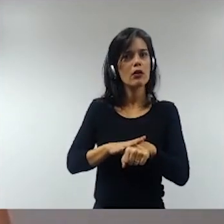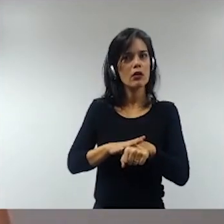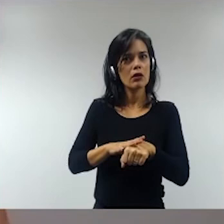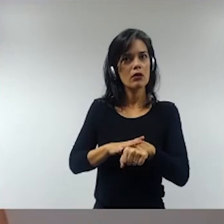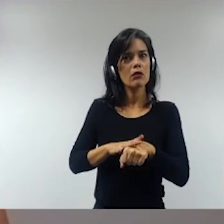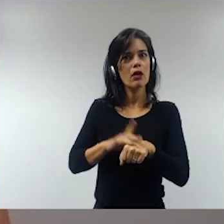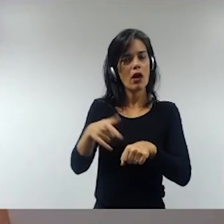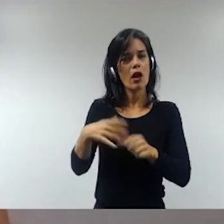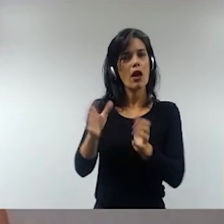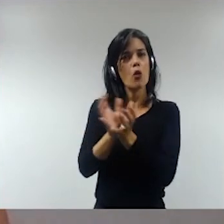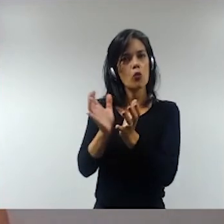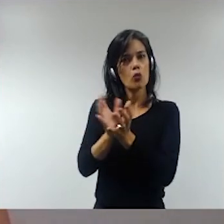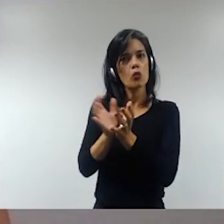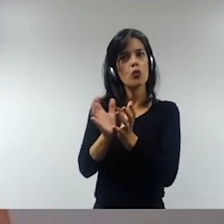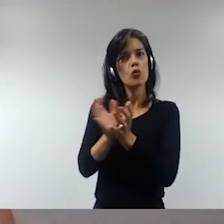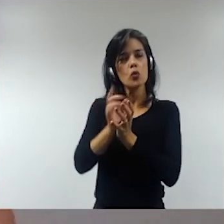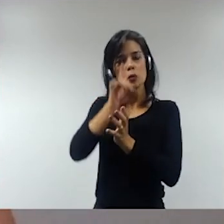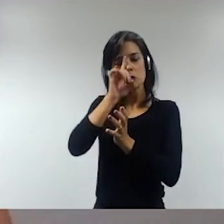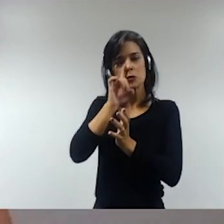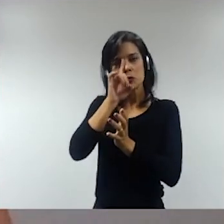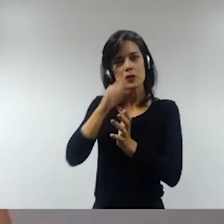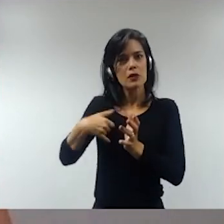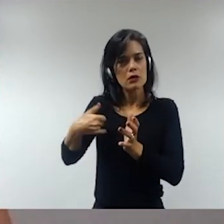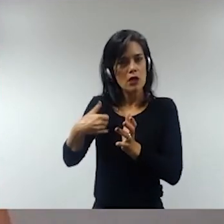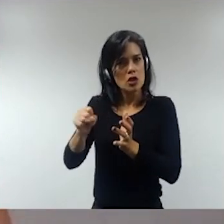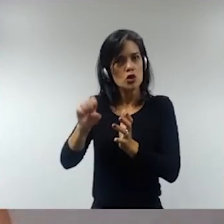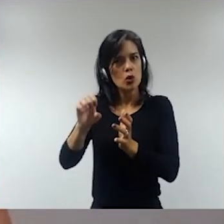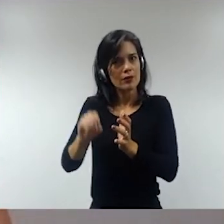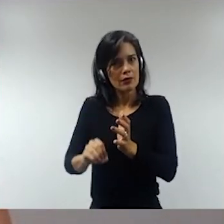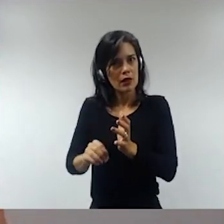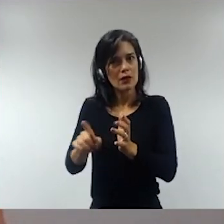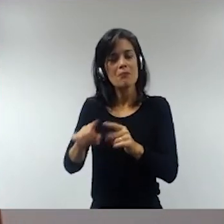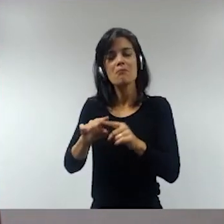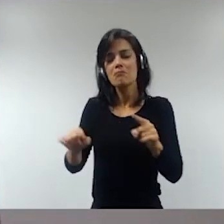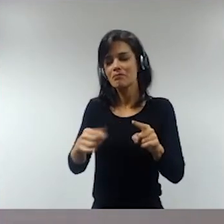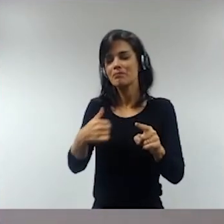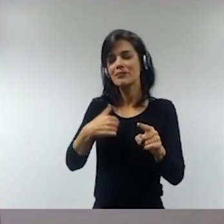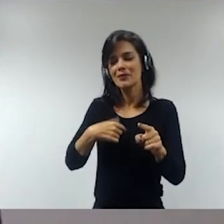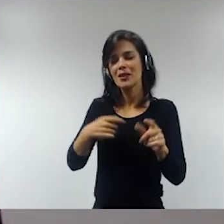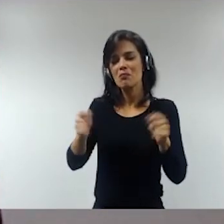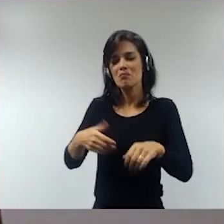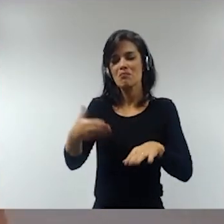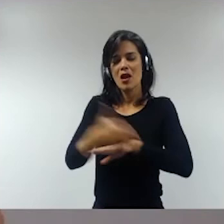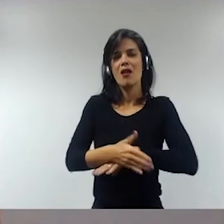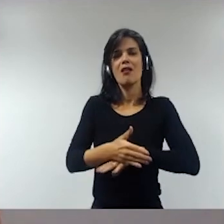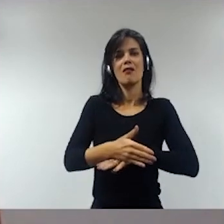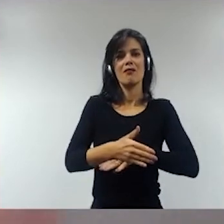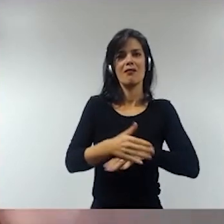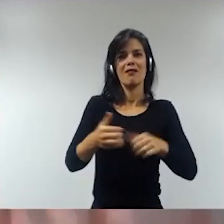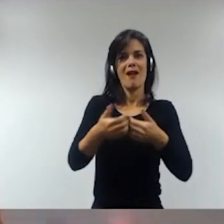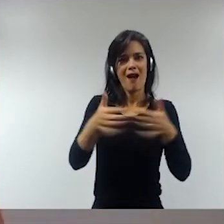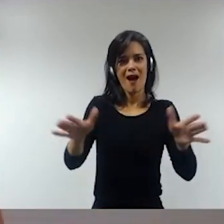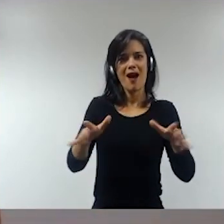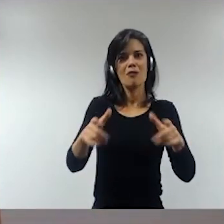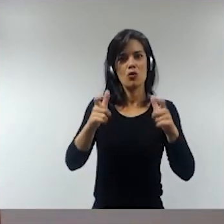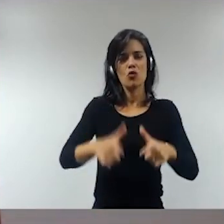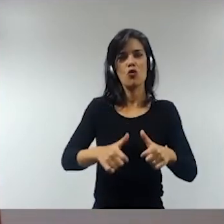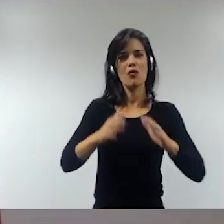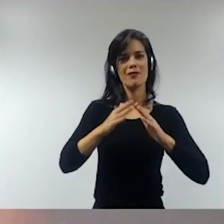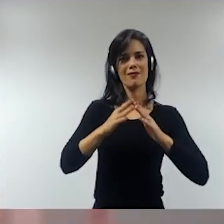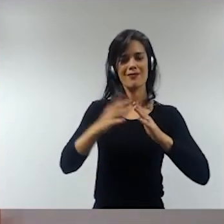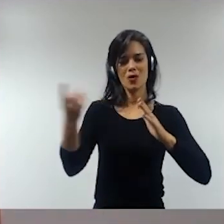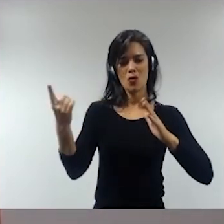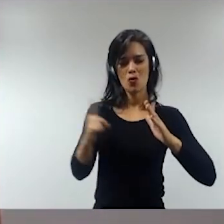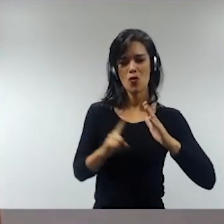de risco pela idade que ela tem, a coisa é muito mais séria. Quando o tribunal defende que o teletrabalho é